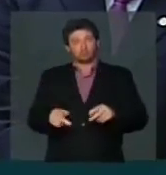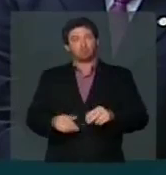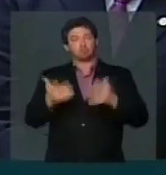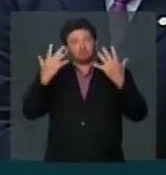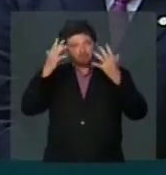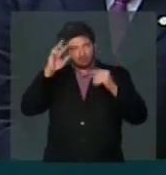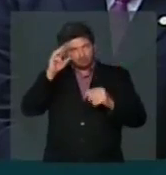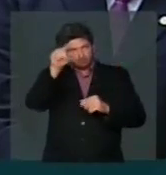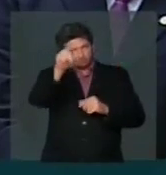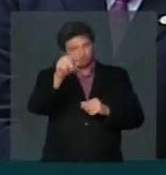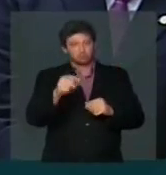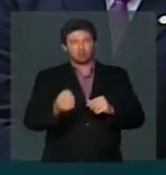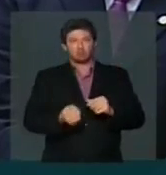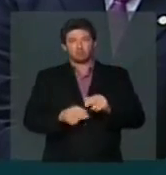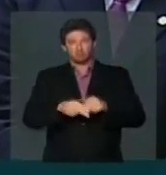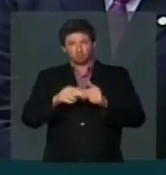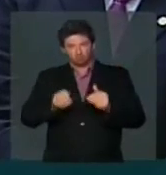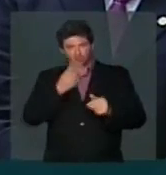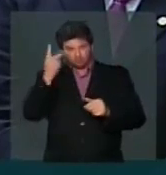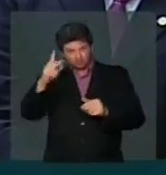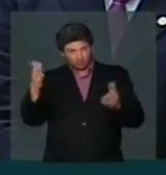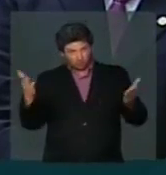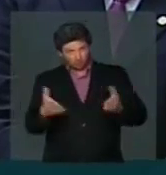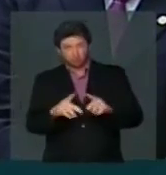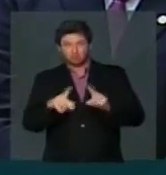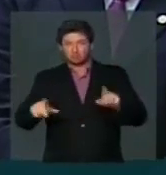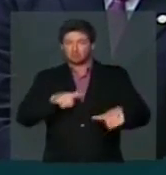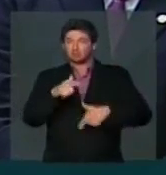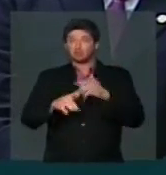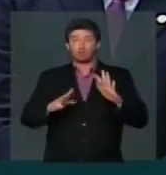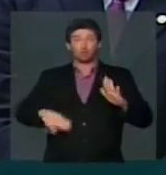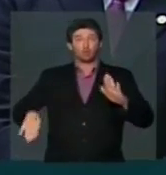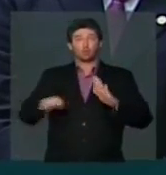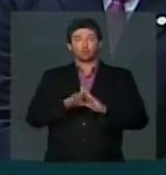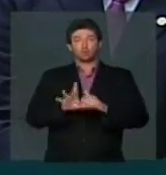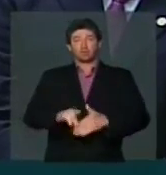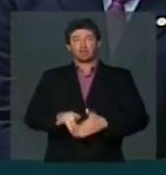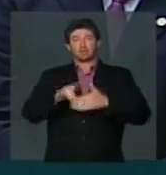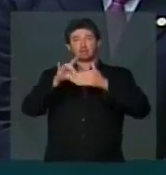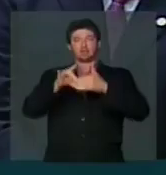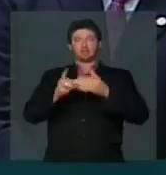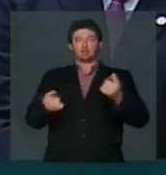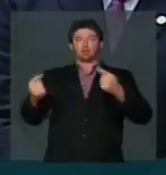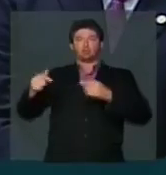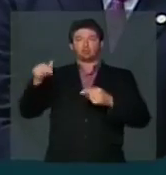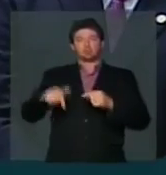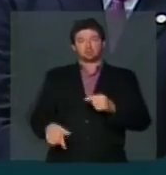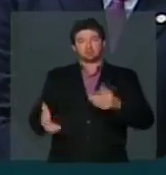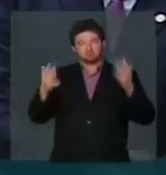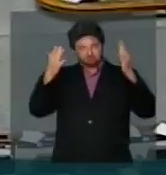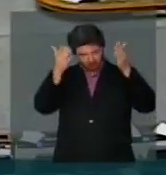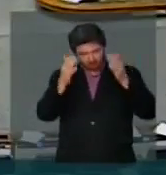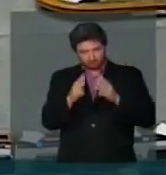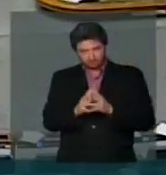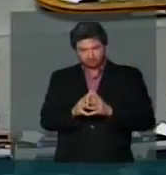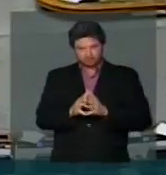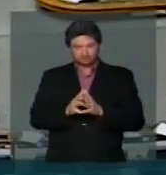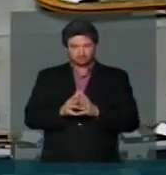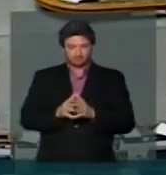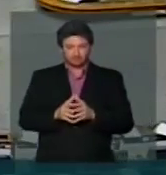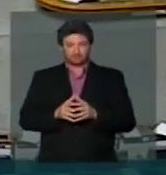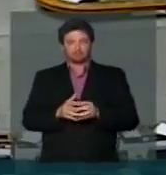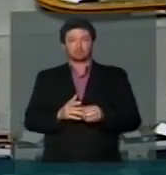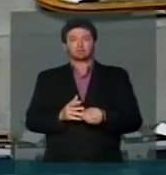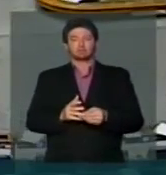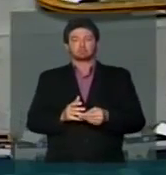parabéns, não só por esse pronunciamento hoje, mas por todo o trabalho liderando a minoria e as oposições nessa casa. Parabéns, deputado. Muito obrigado, deputado Daniel Coelho. Eu